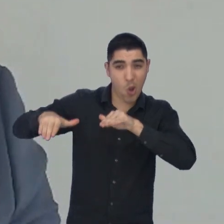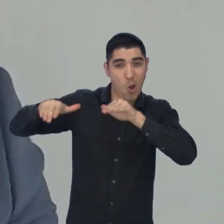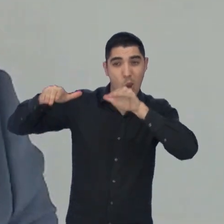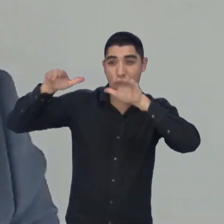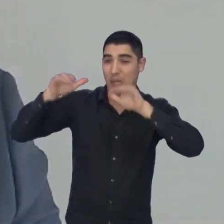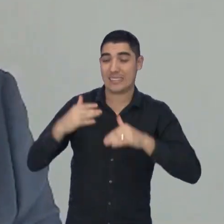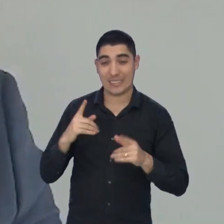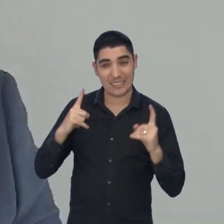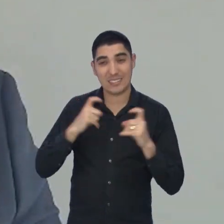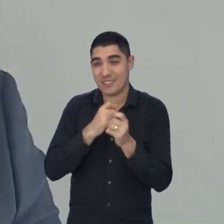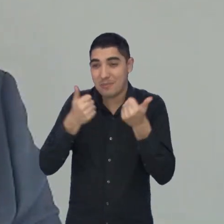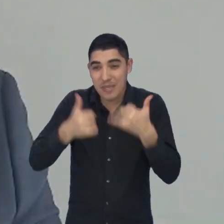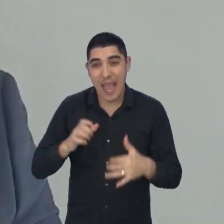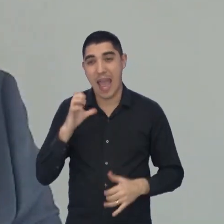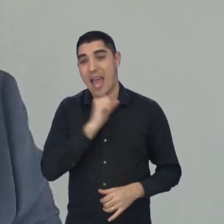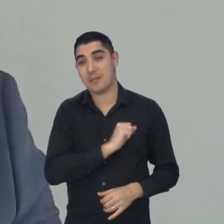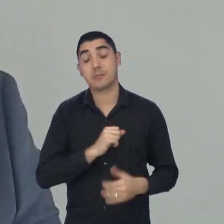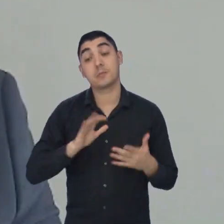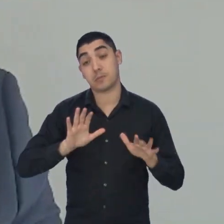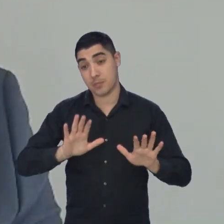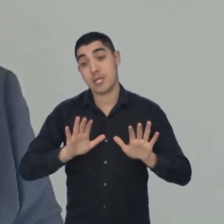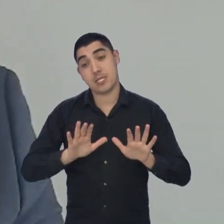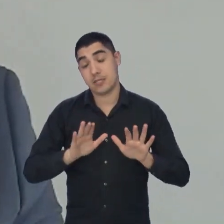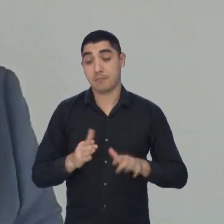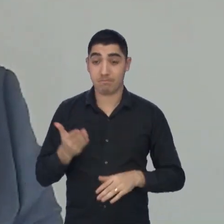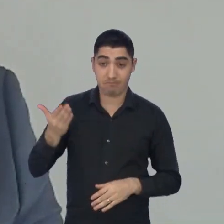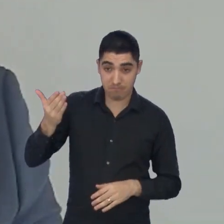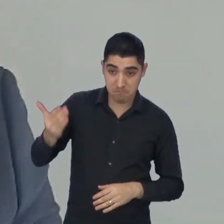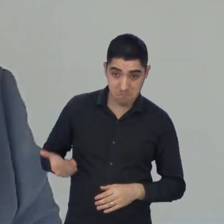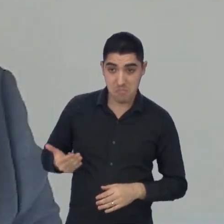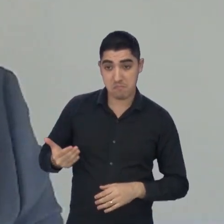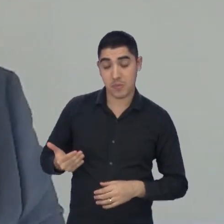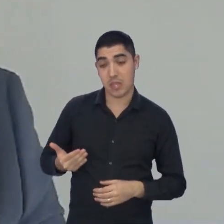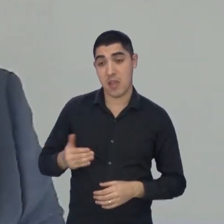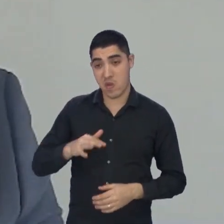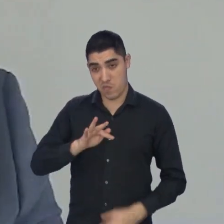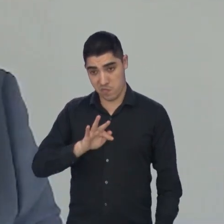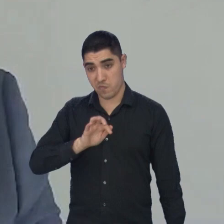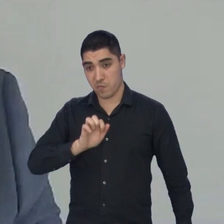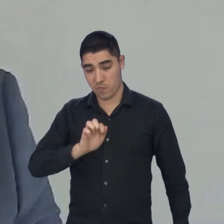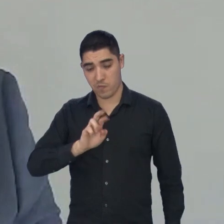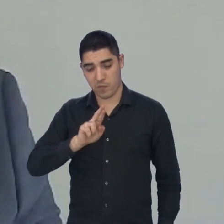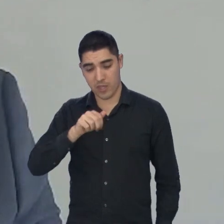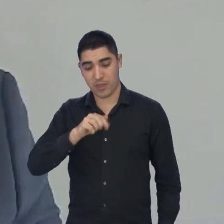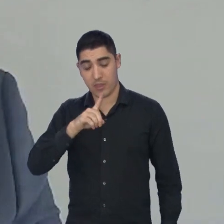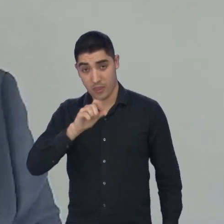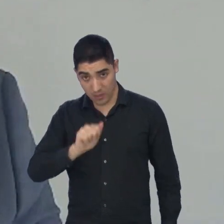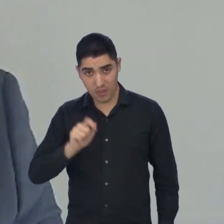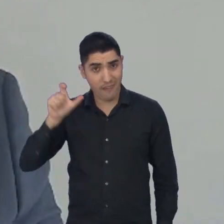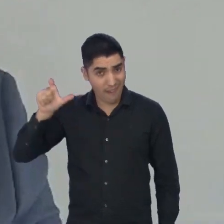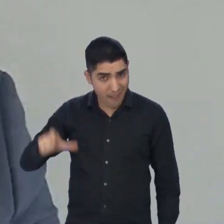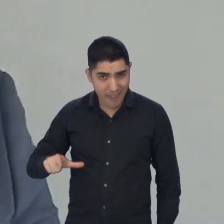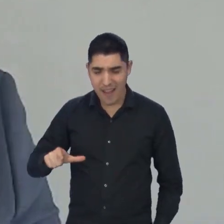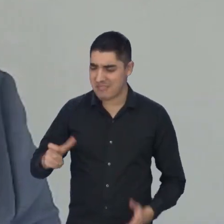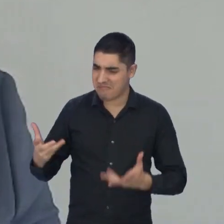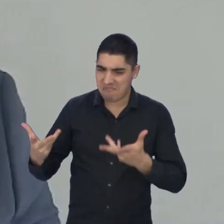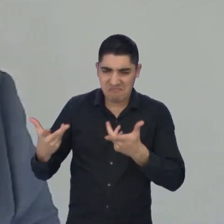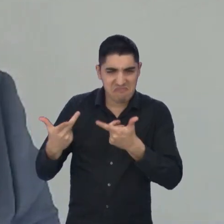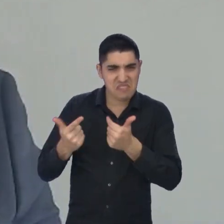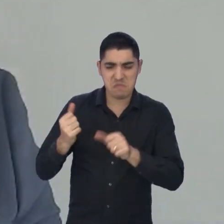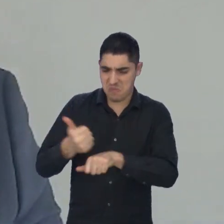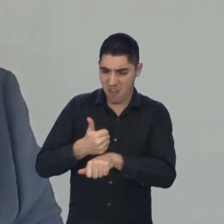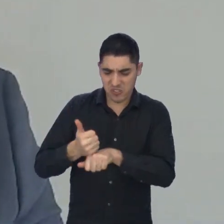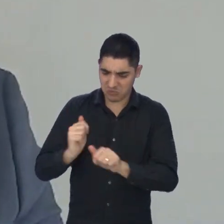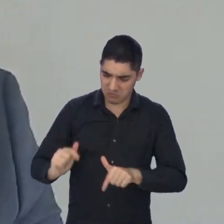dizer é que a Fernanda é uma profissional empenhada, Ela é uma mãe